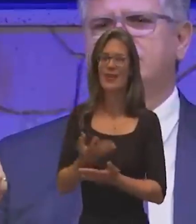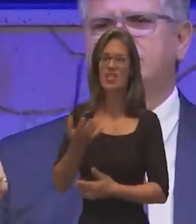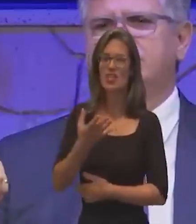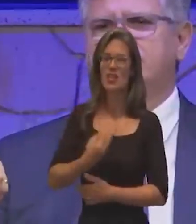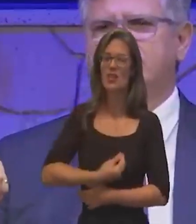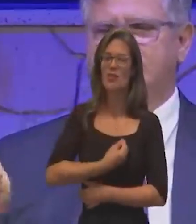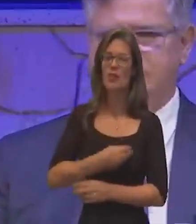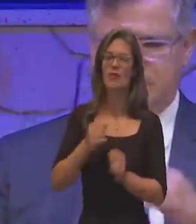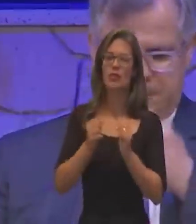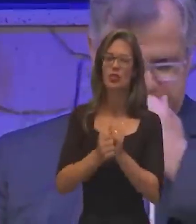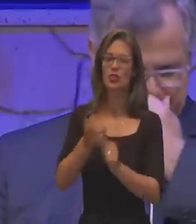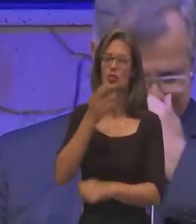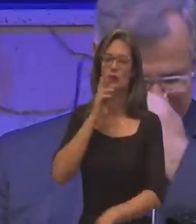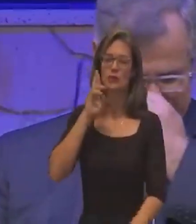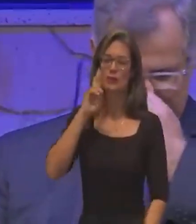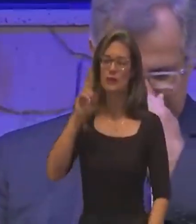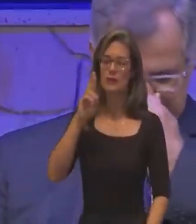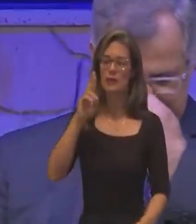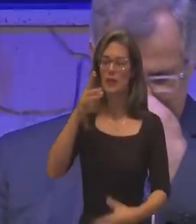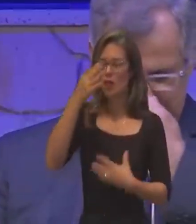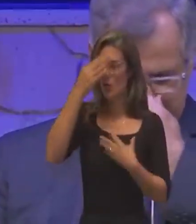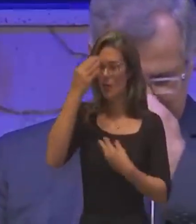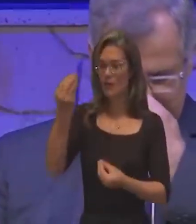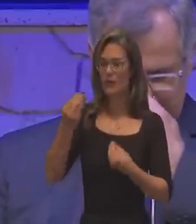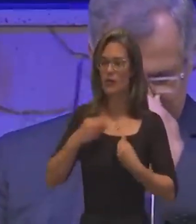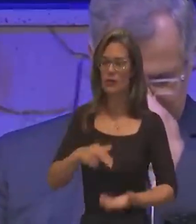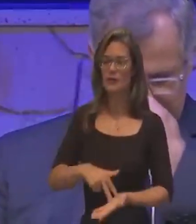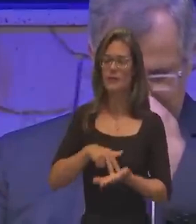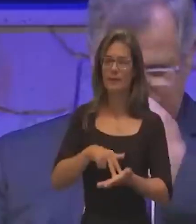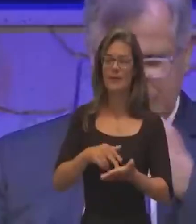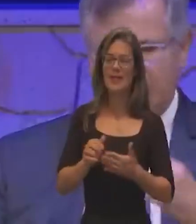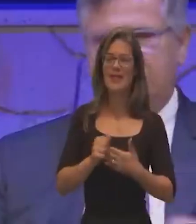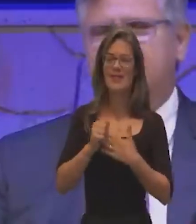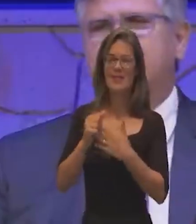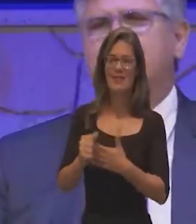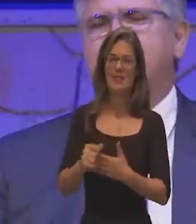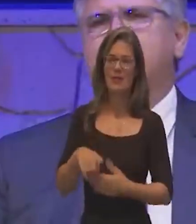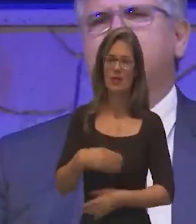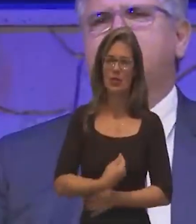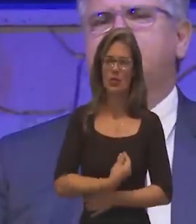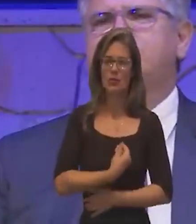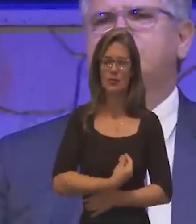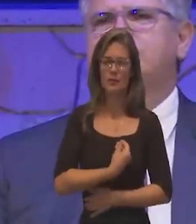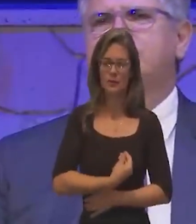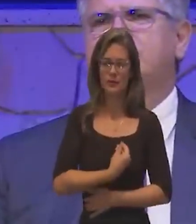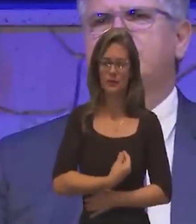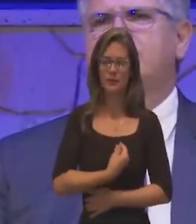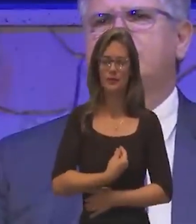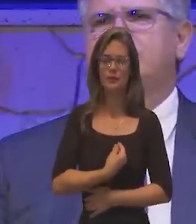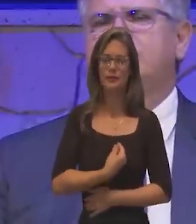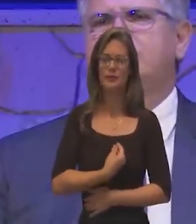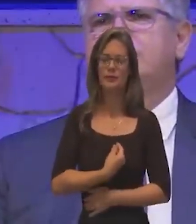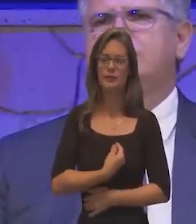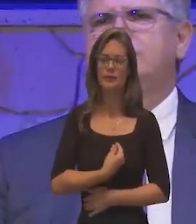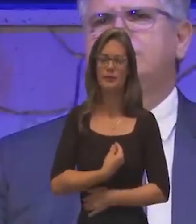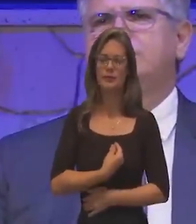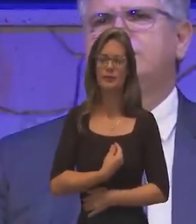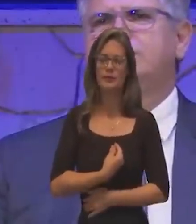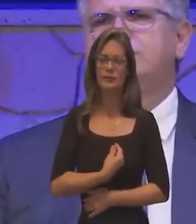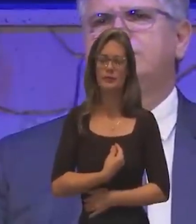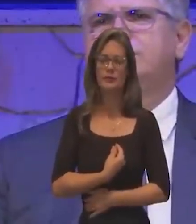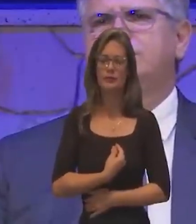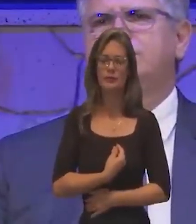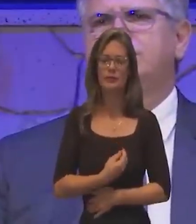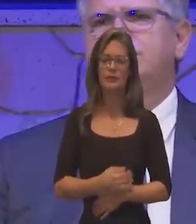Senhor. Uma fé que nos sustenta e nos guia, nos permitindo andar a